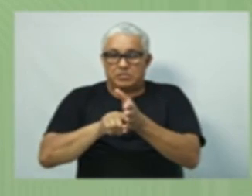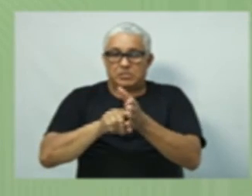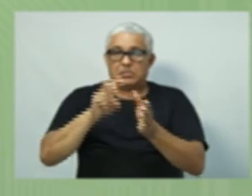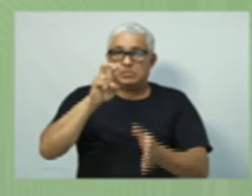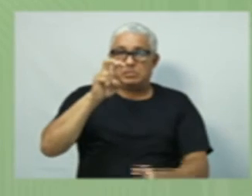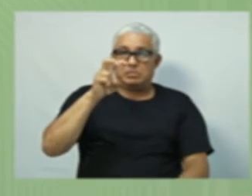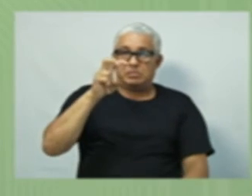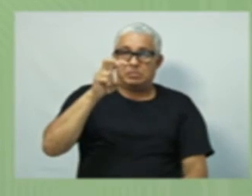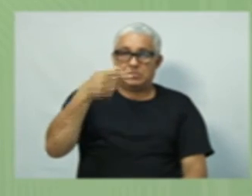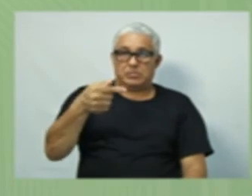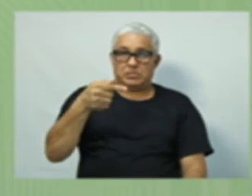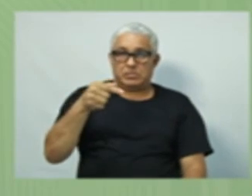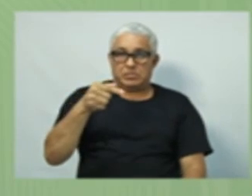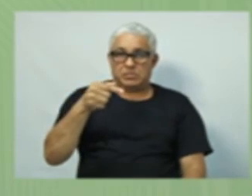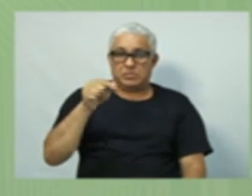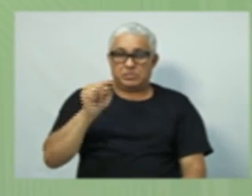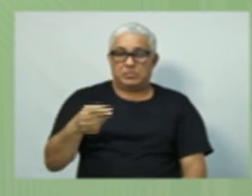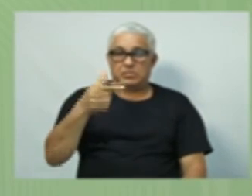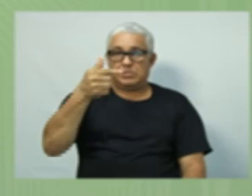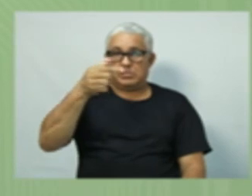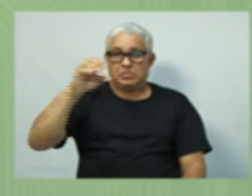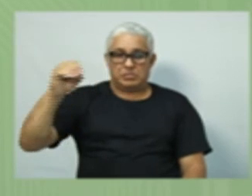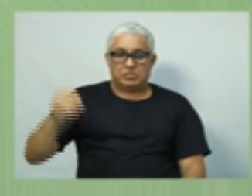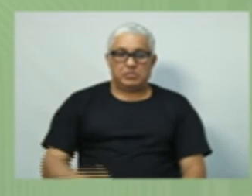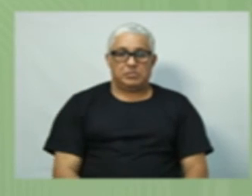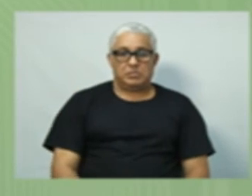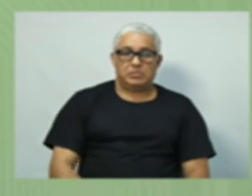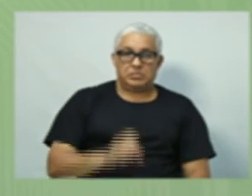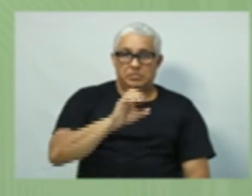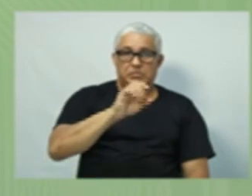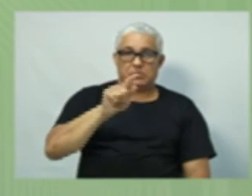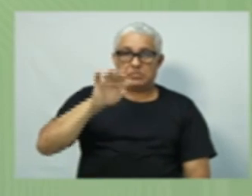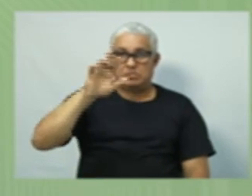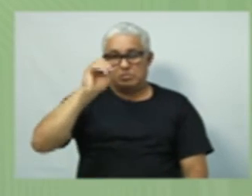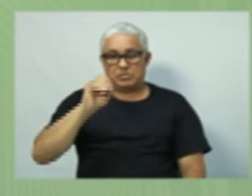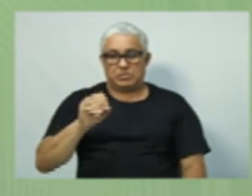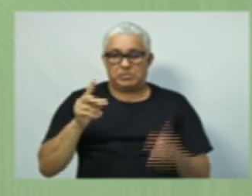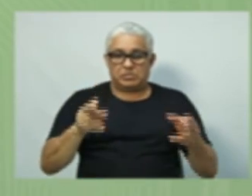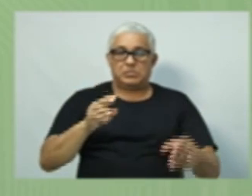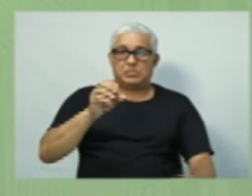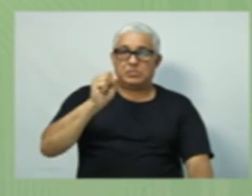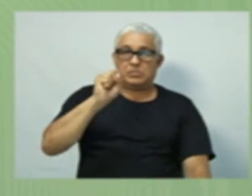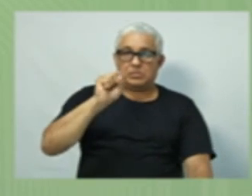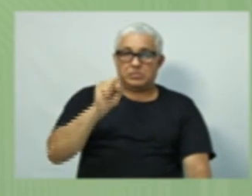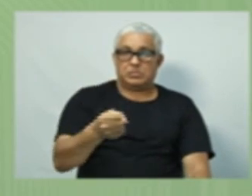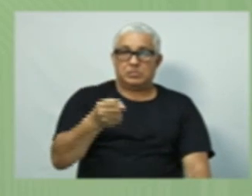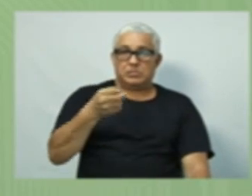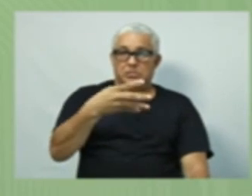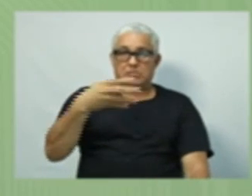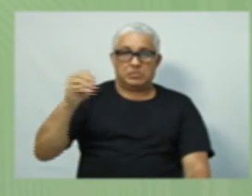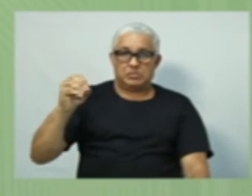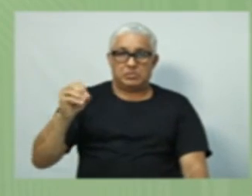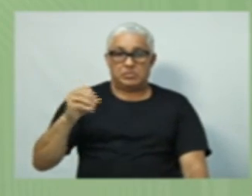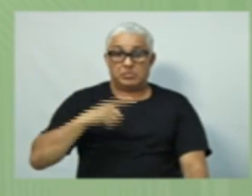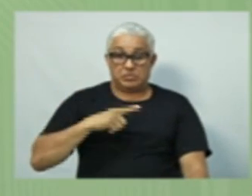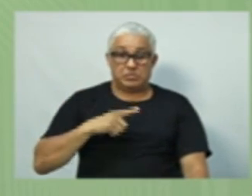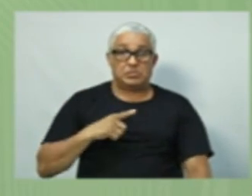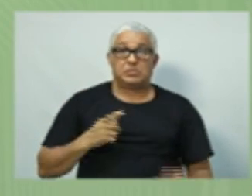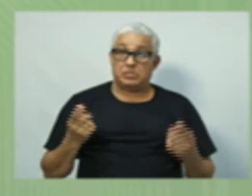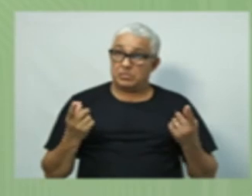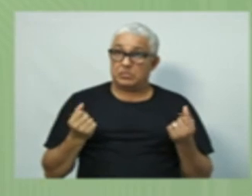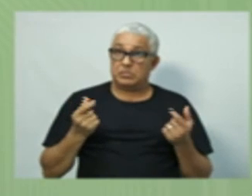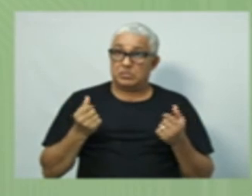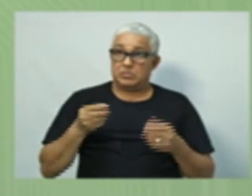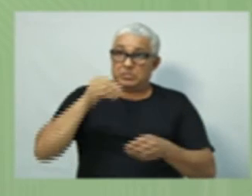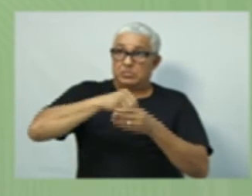57 e 700 ou seja o capital de giro é igual a 8.400 quanto eu tenho para